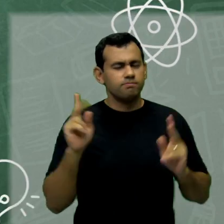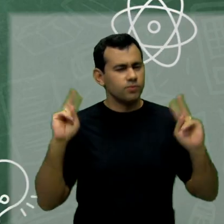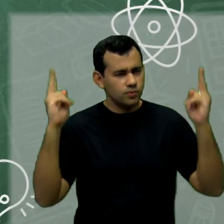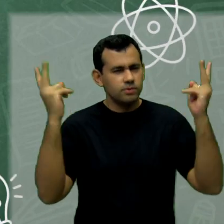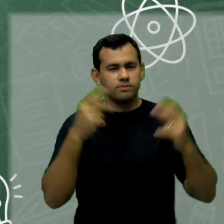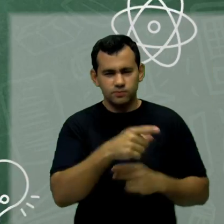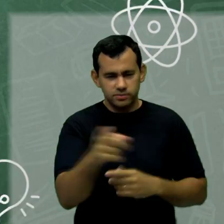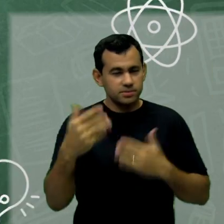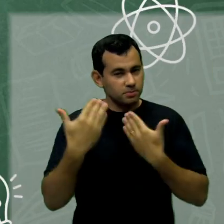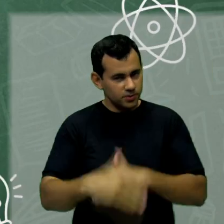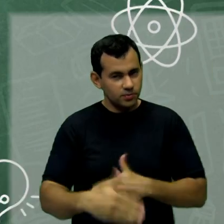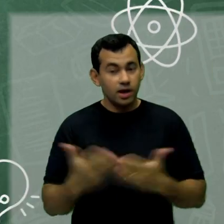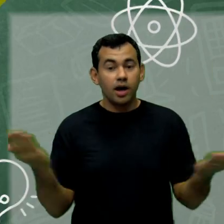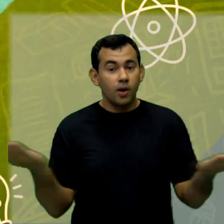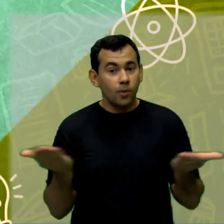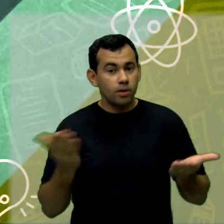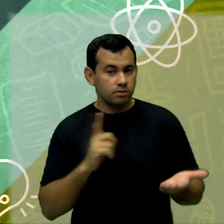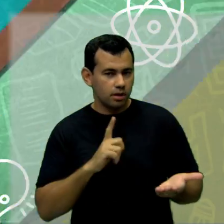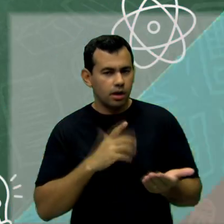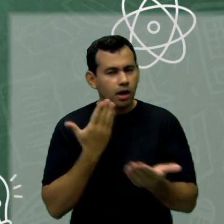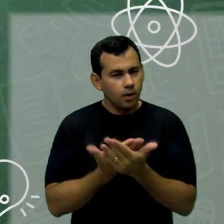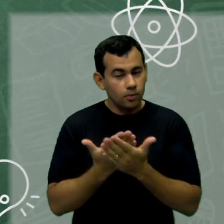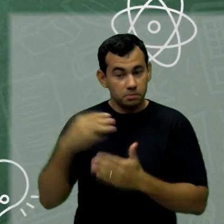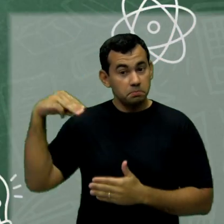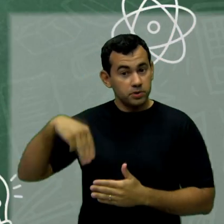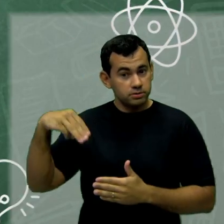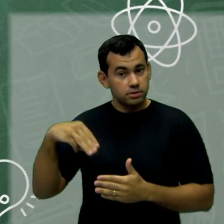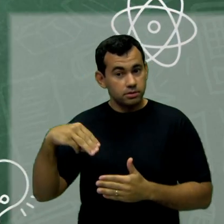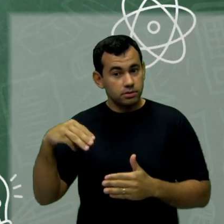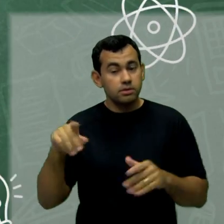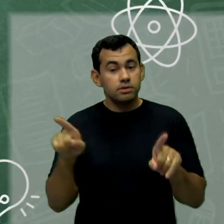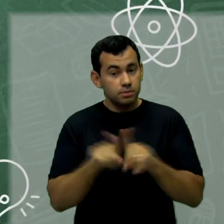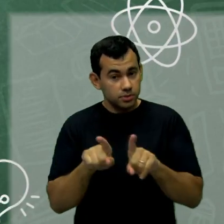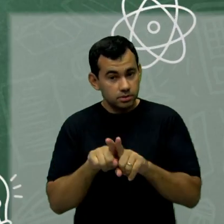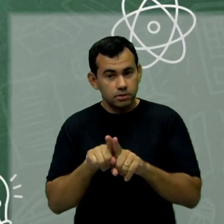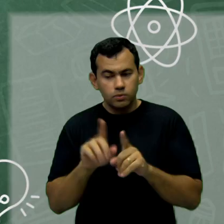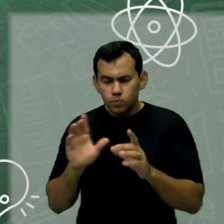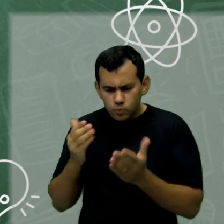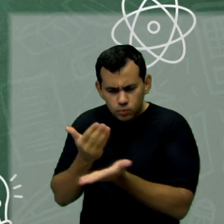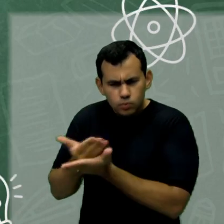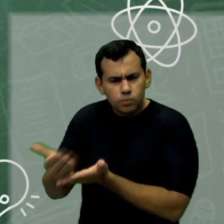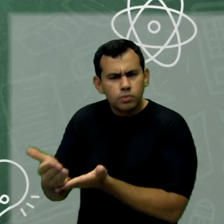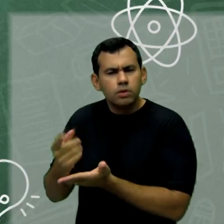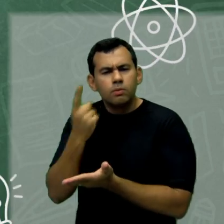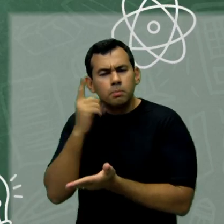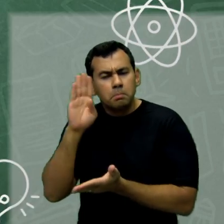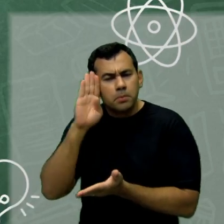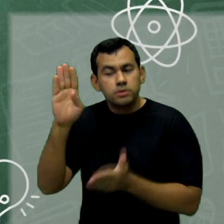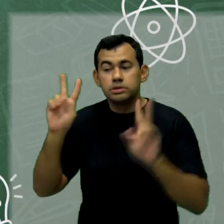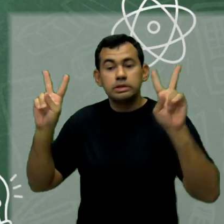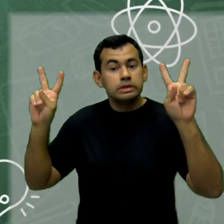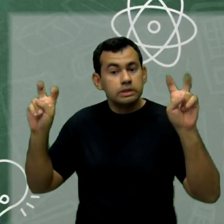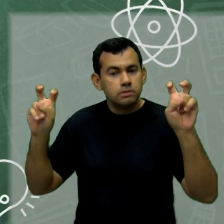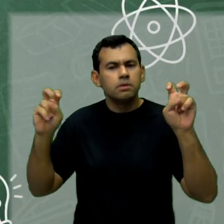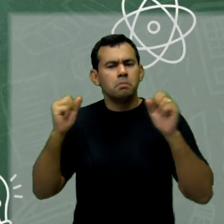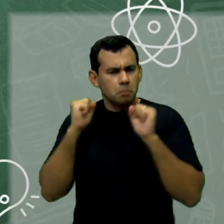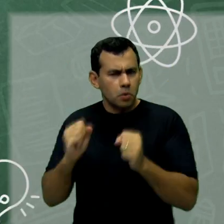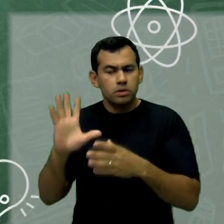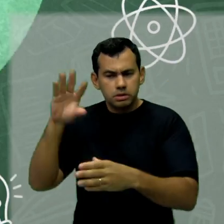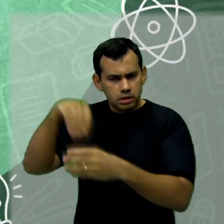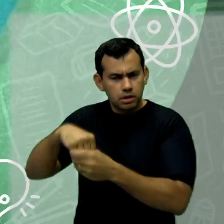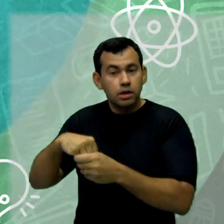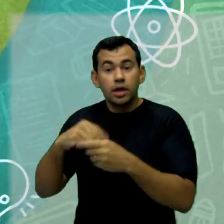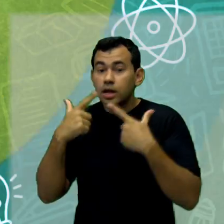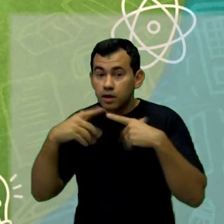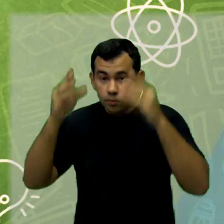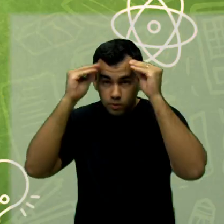certeza vai arrebentar nas provas. E para hoje, a gente tem aula de matemática e neste primeiro bloco vamos conferir um dos principais temas que